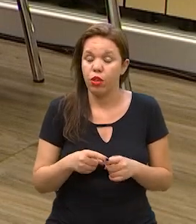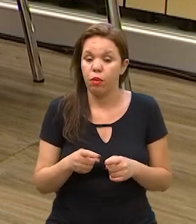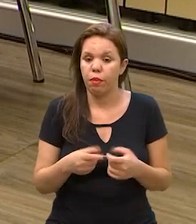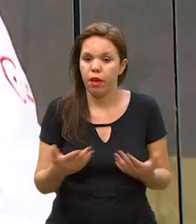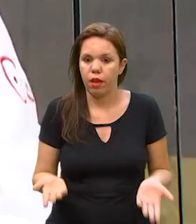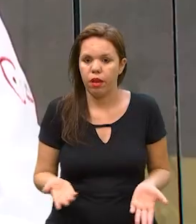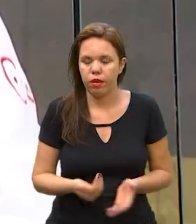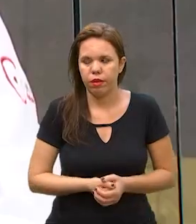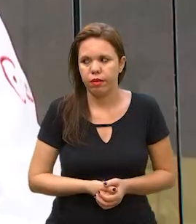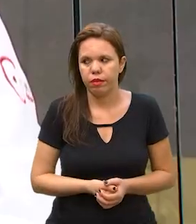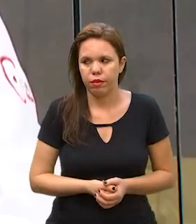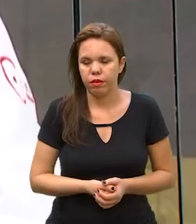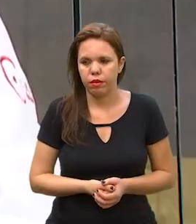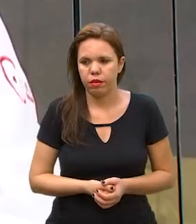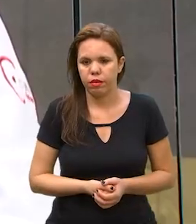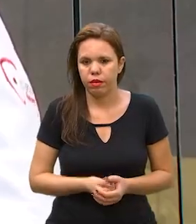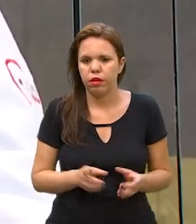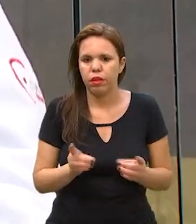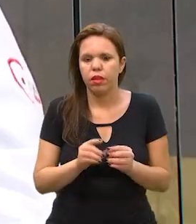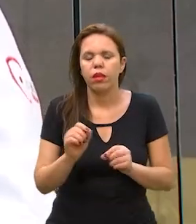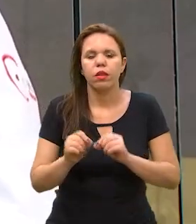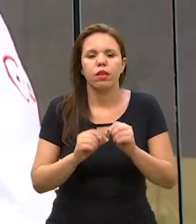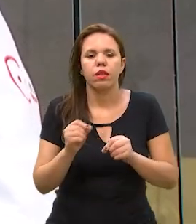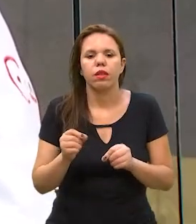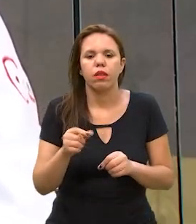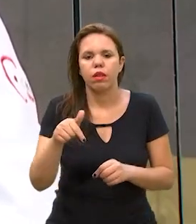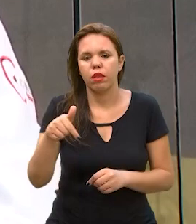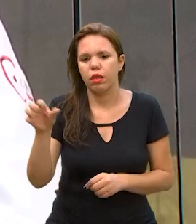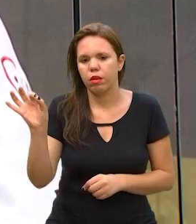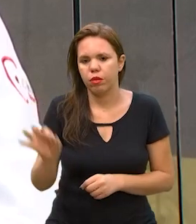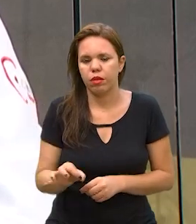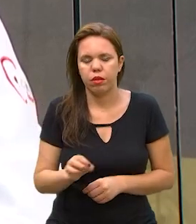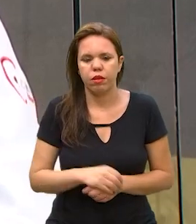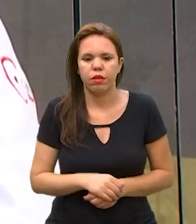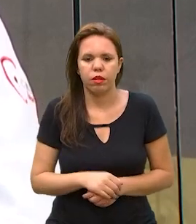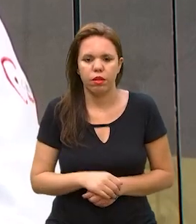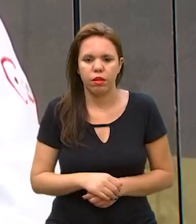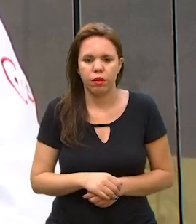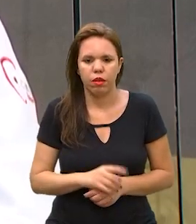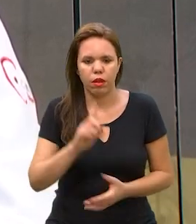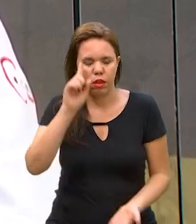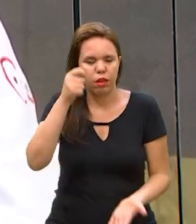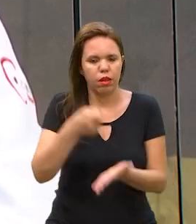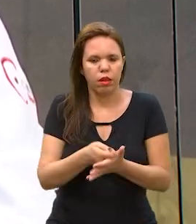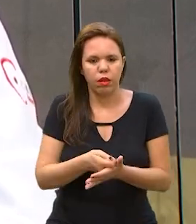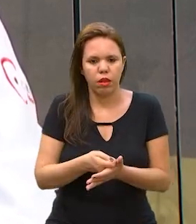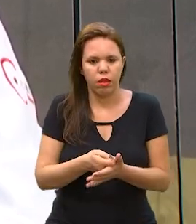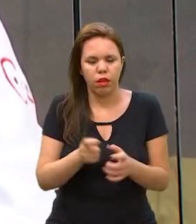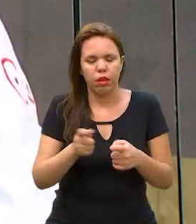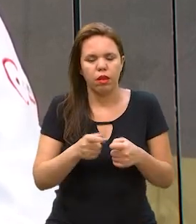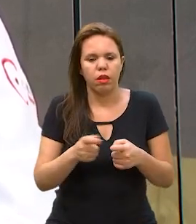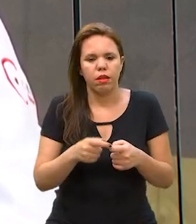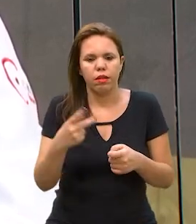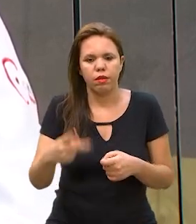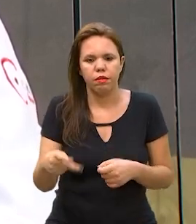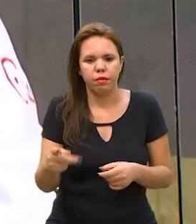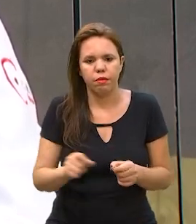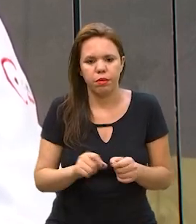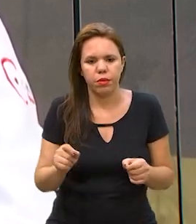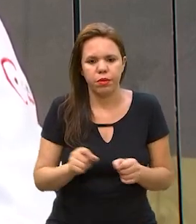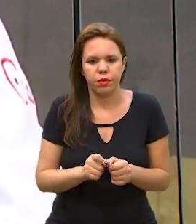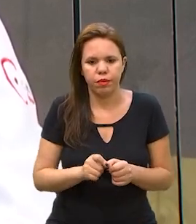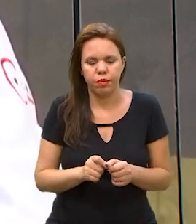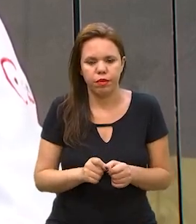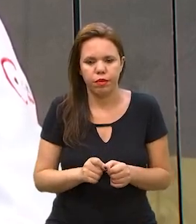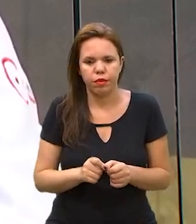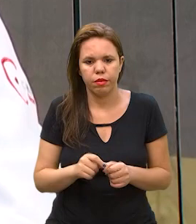médico, mas atente para o seguinte, 70% das tomadas de decisão de um médico são feitas em